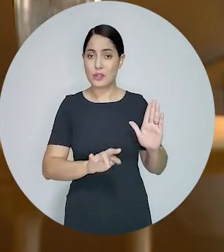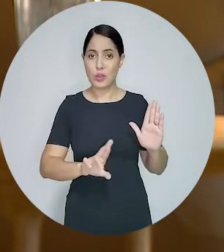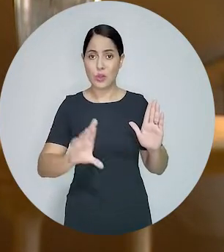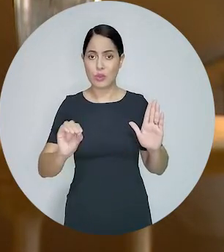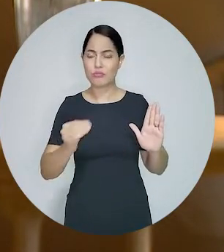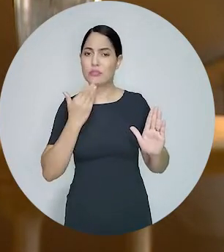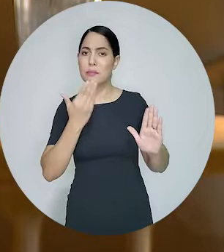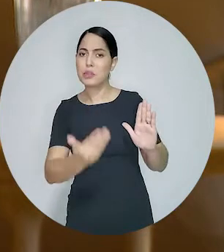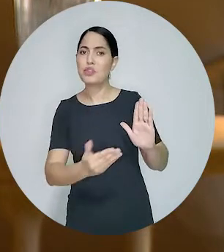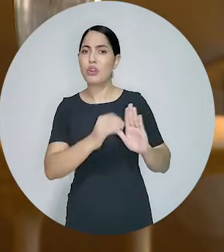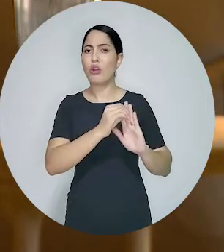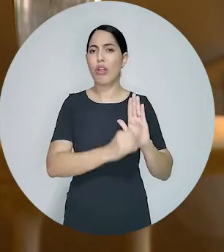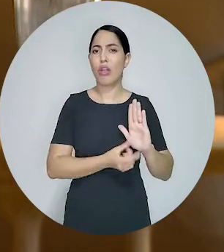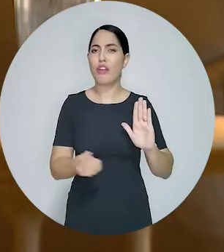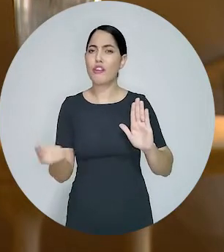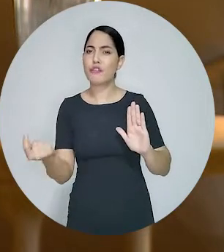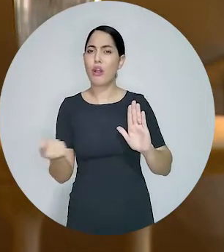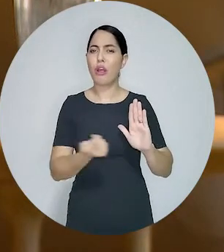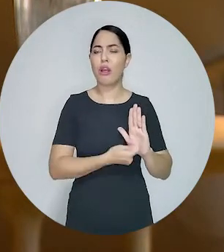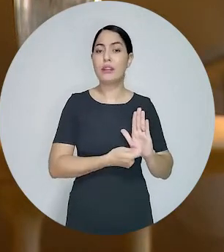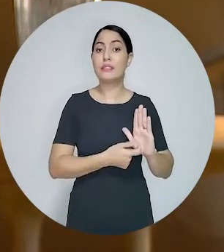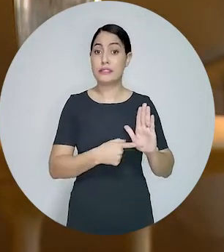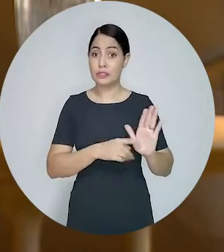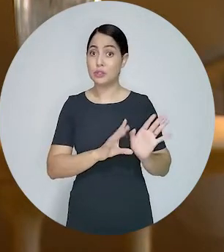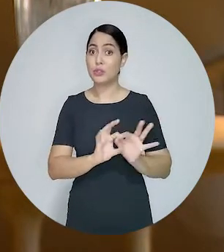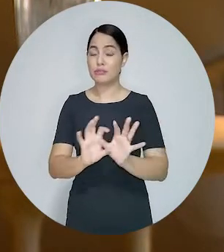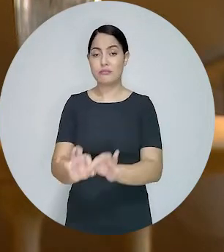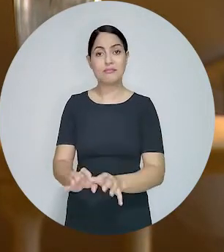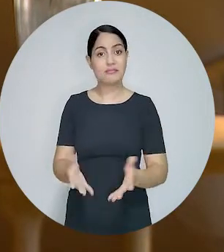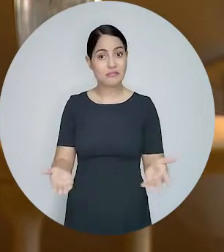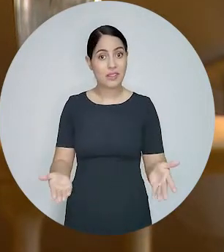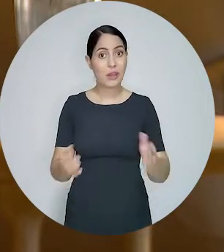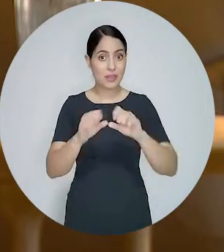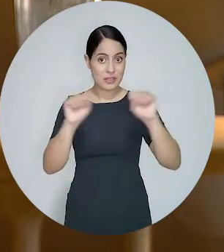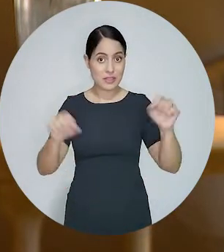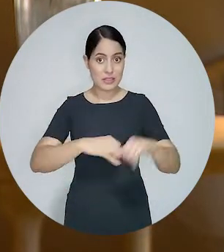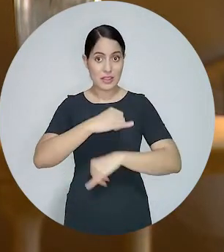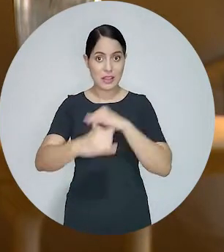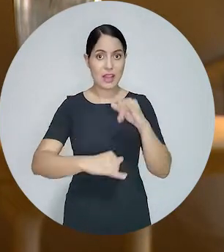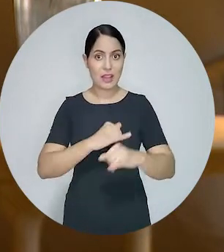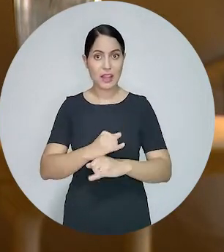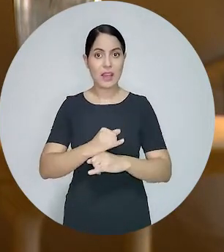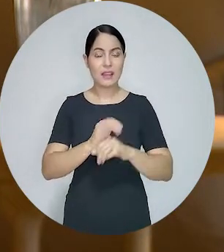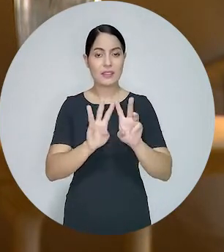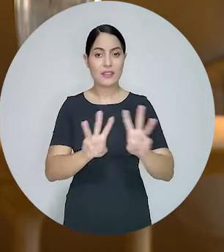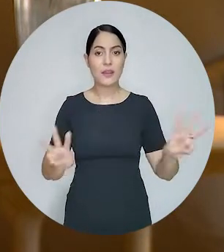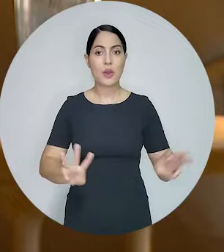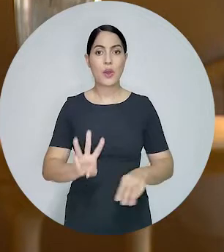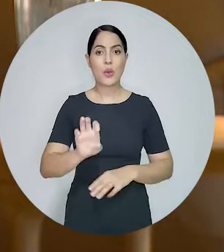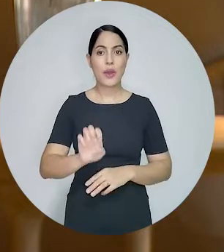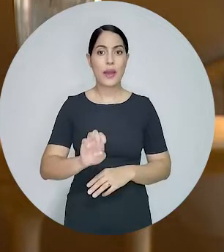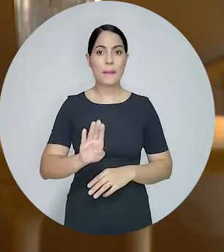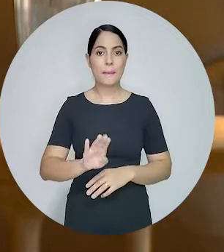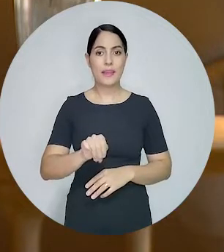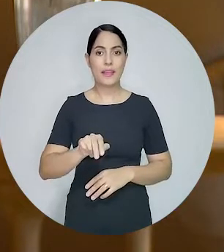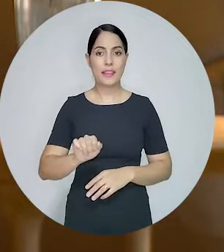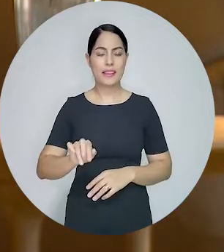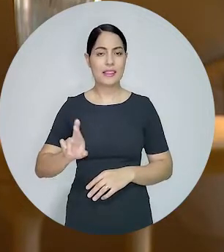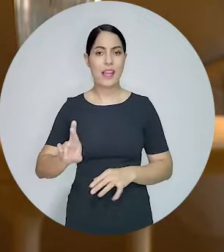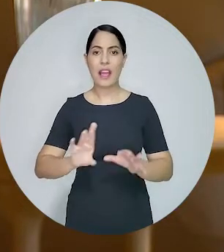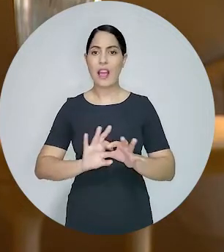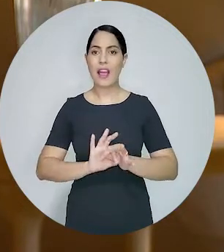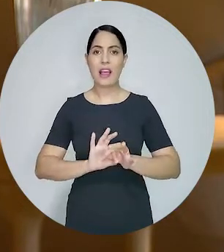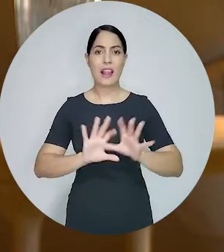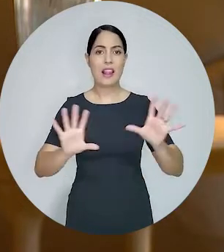os pagamentos de precatórios e requisições de pequenos valores. A capacitação aconteceu em formato de webinar e a transmissão